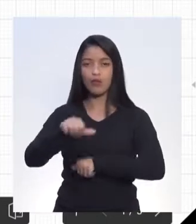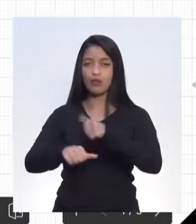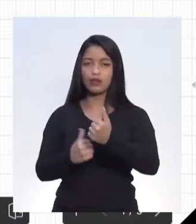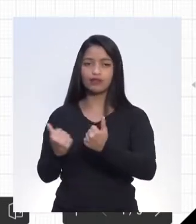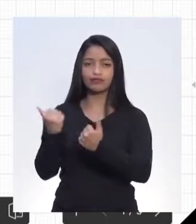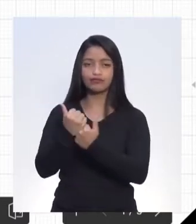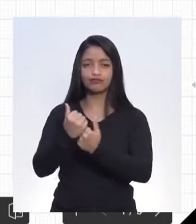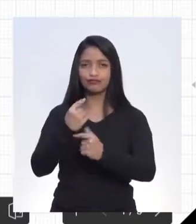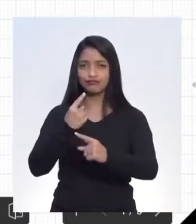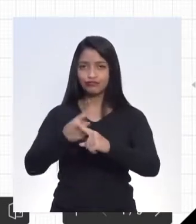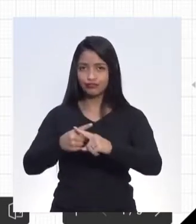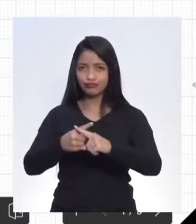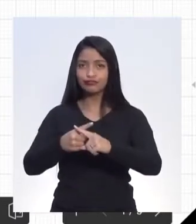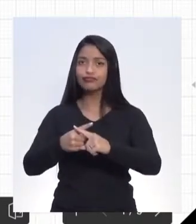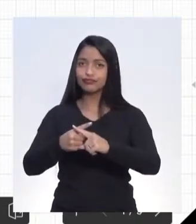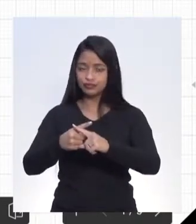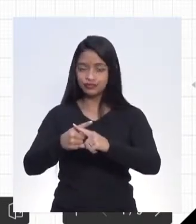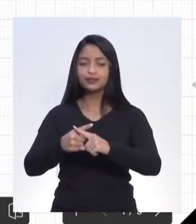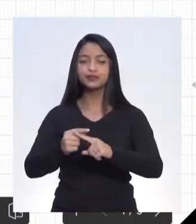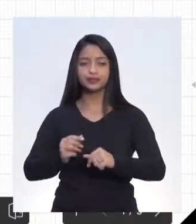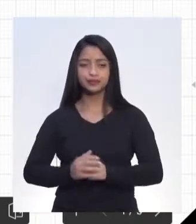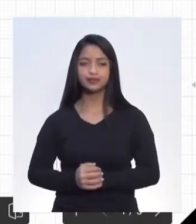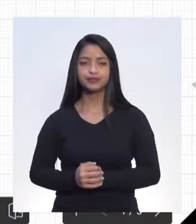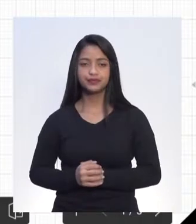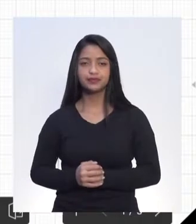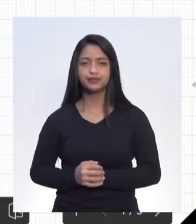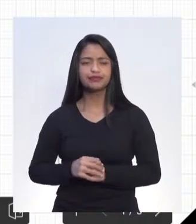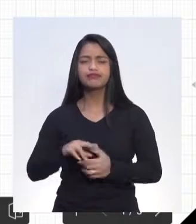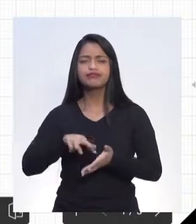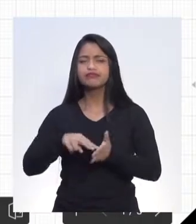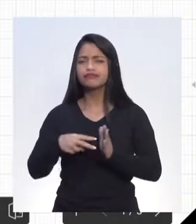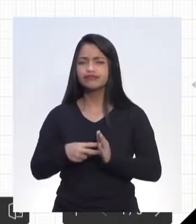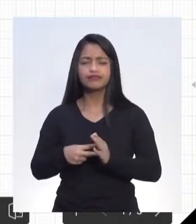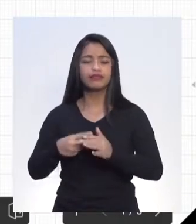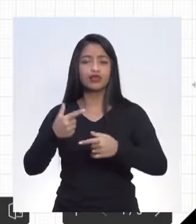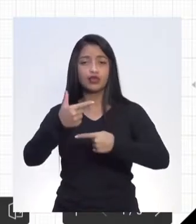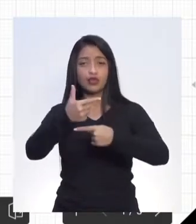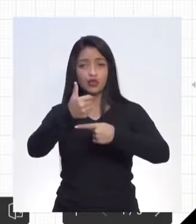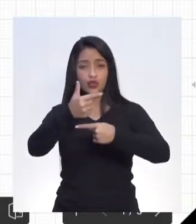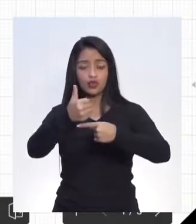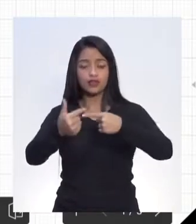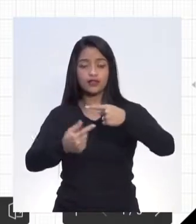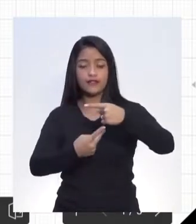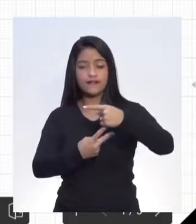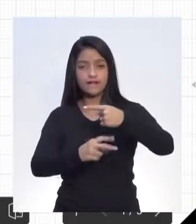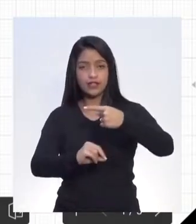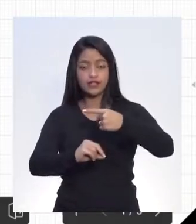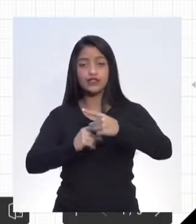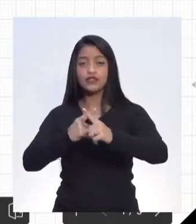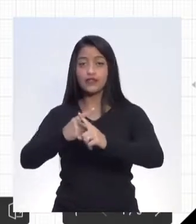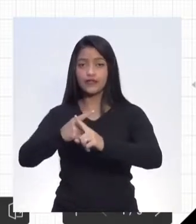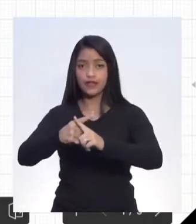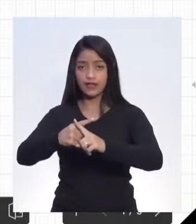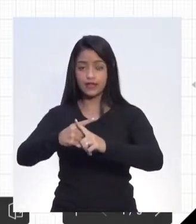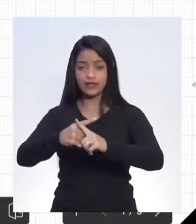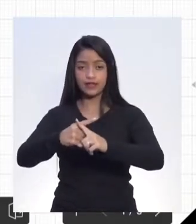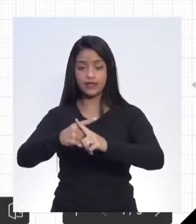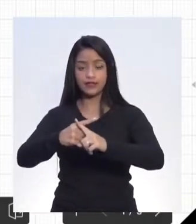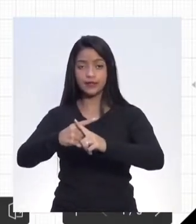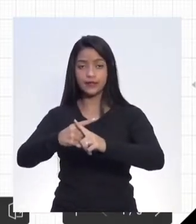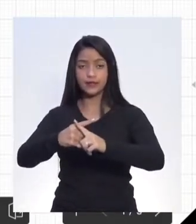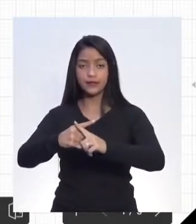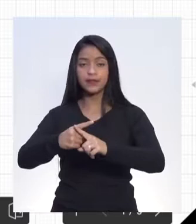ali, 12 sobre 20 vezes o xizinho, né?